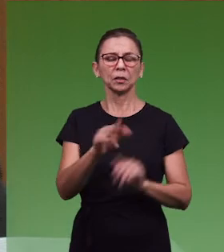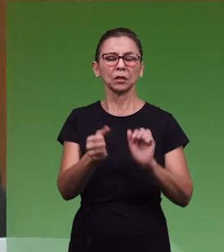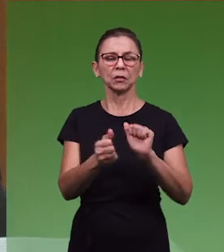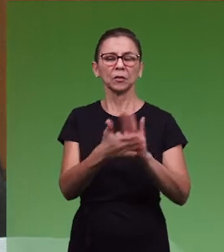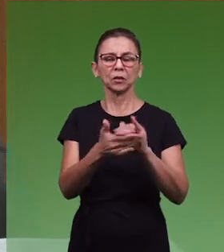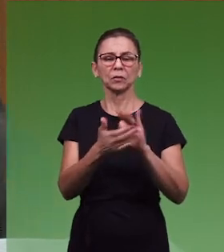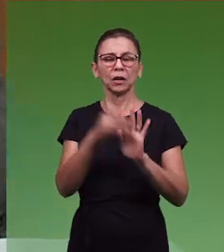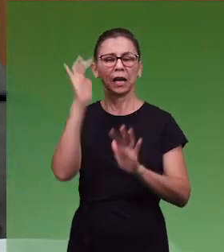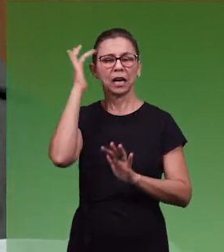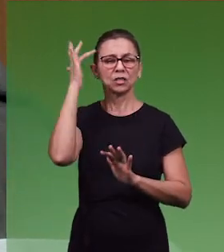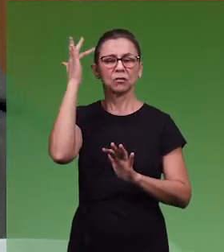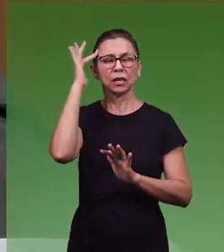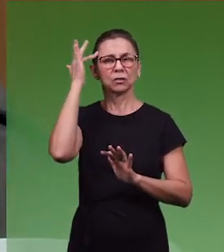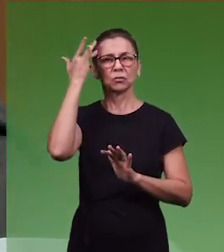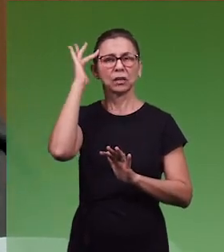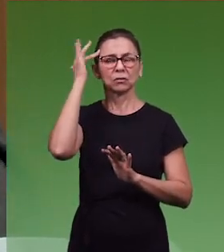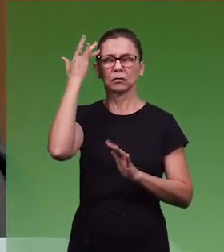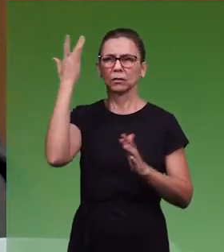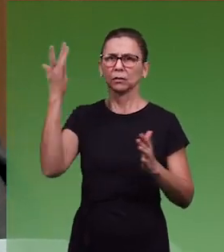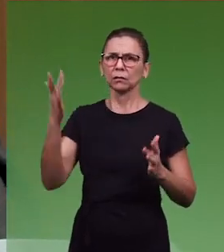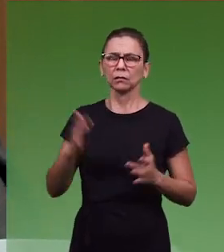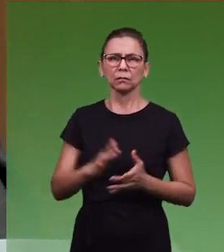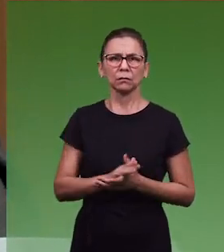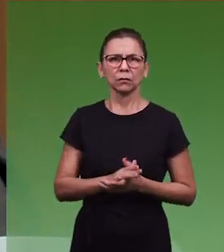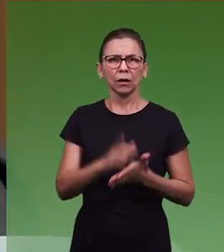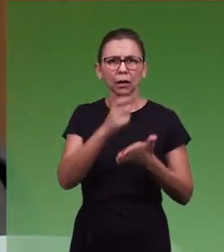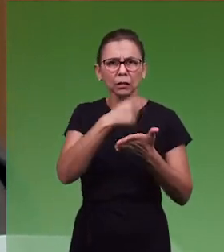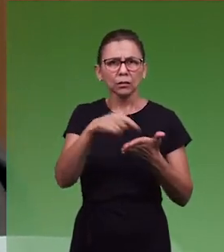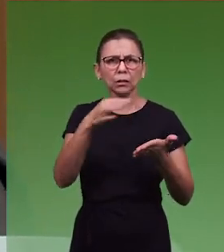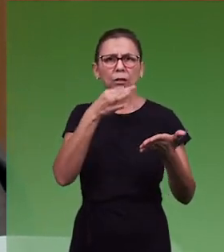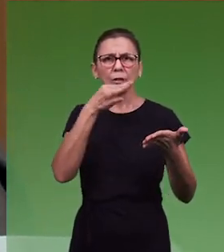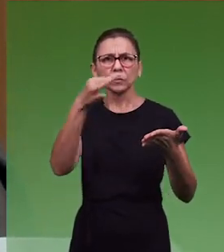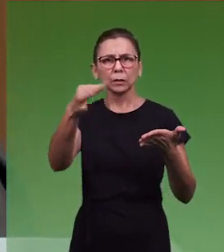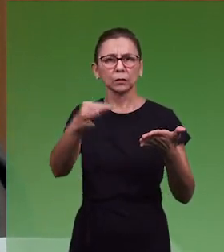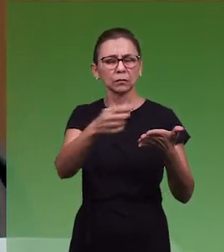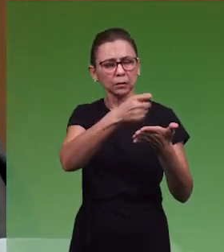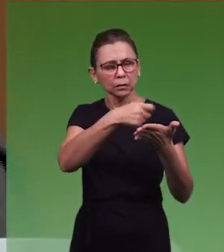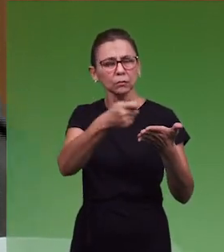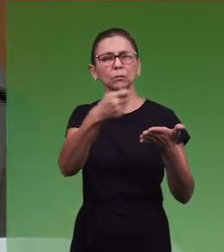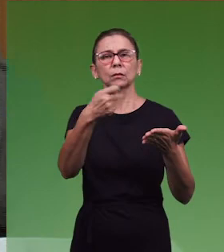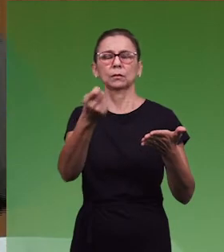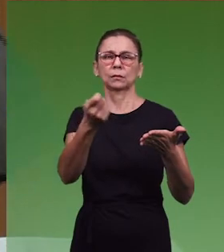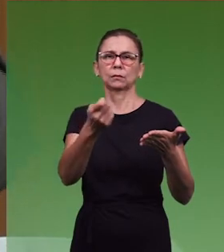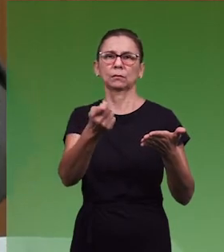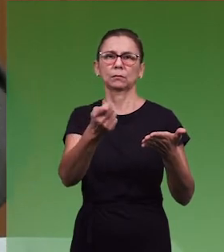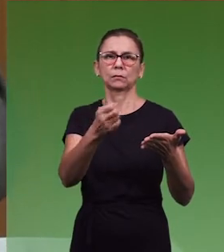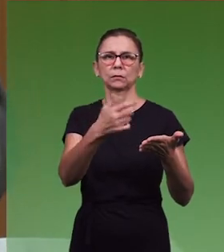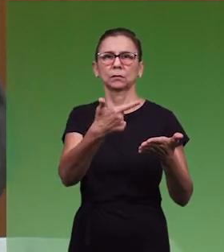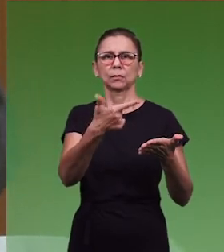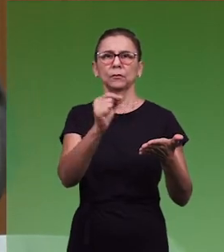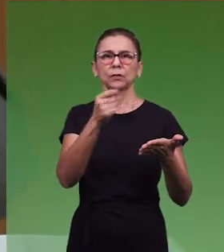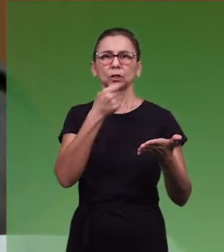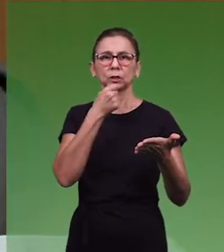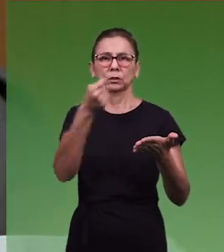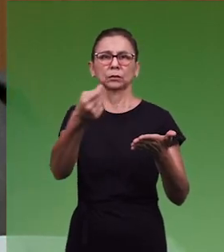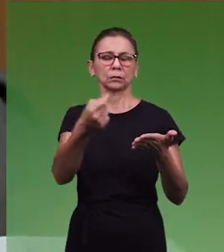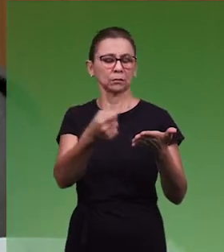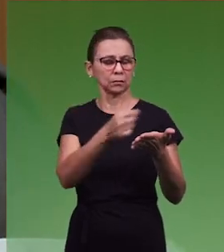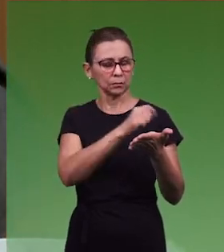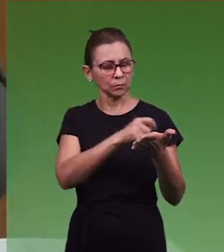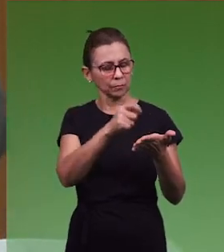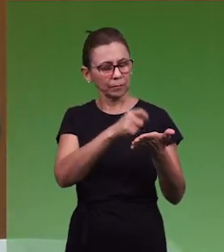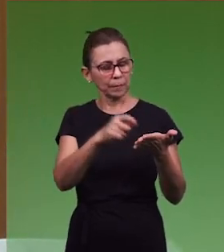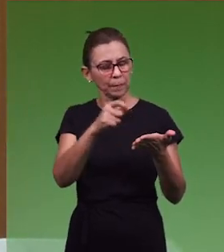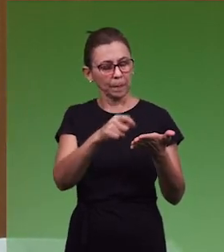que eu recomendo? Anotem as sugestões. Anotem as sugestões. 20 sugestões, anota.